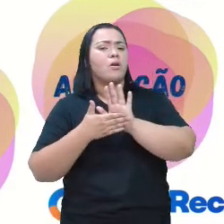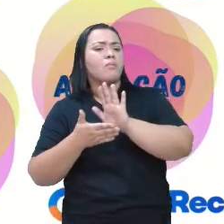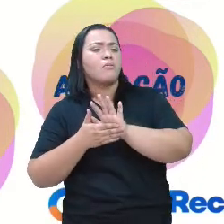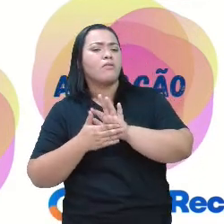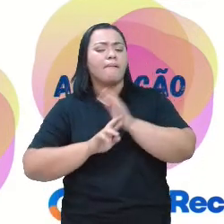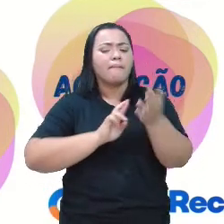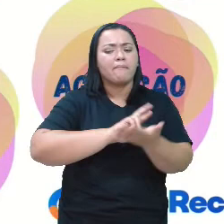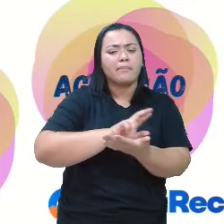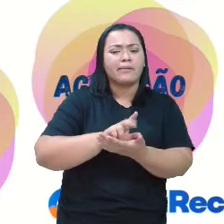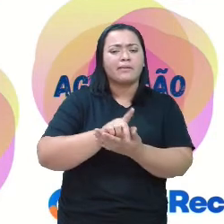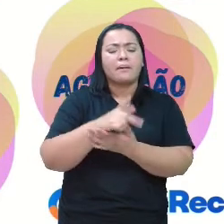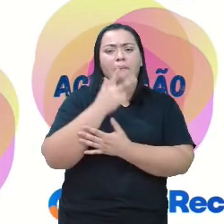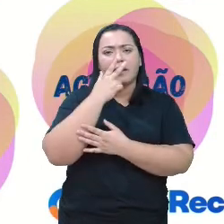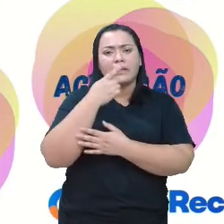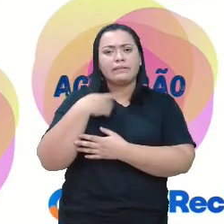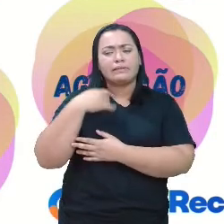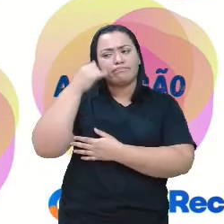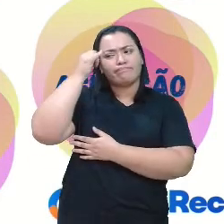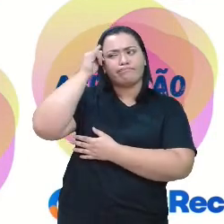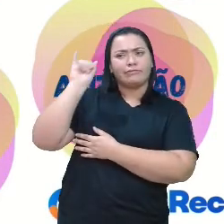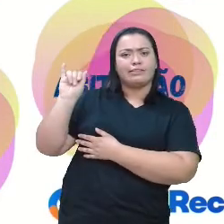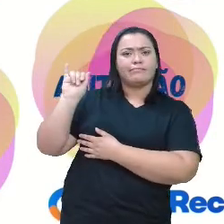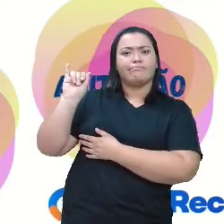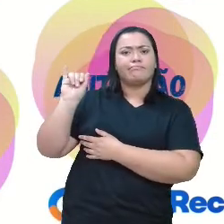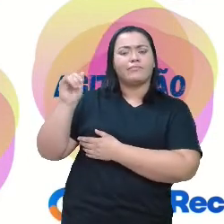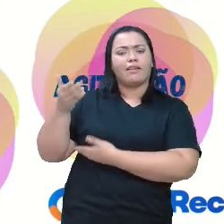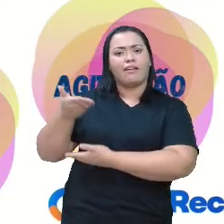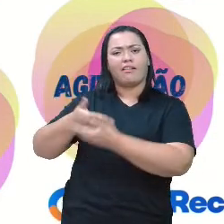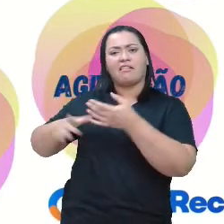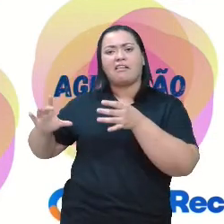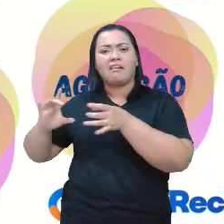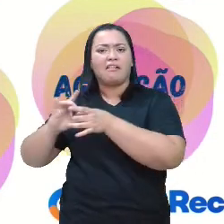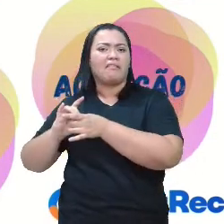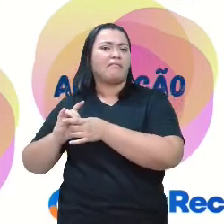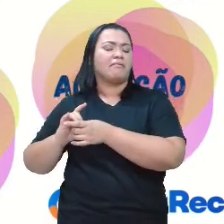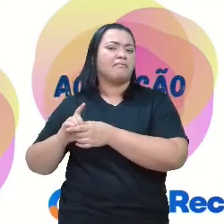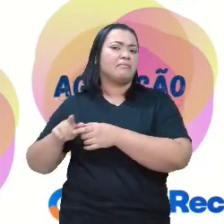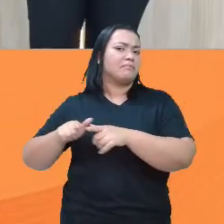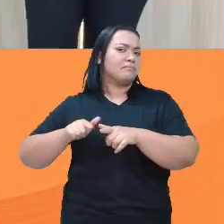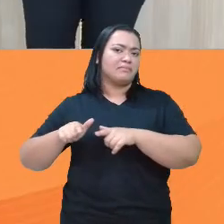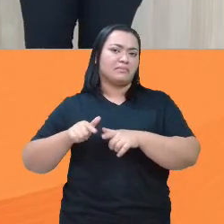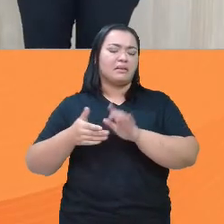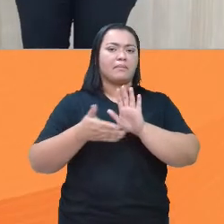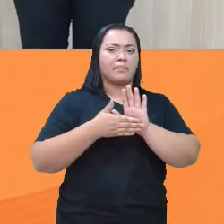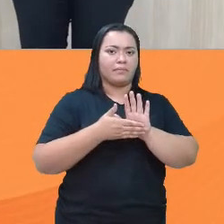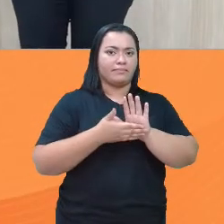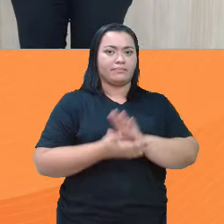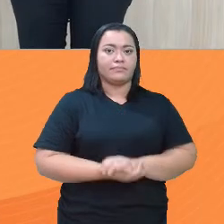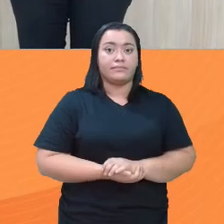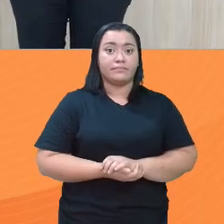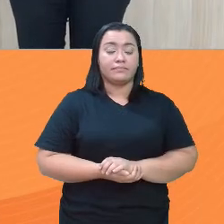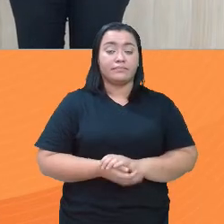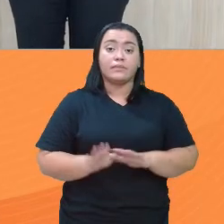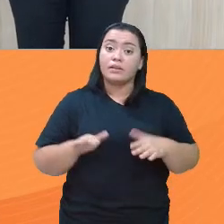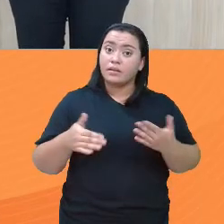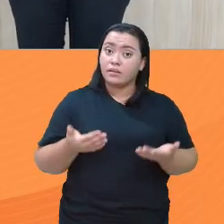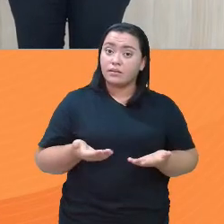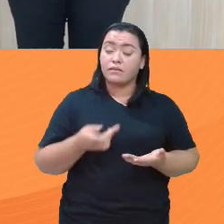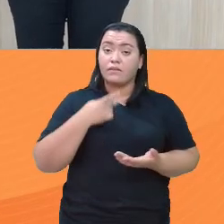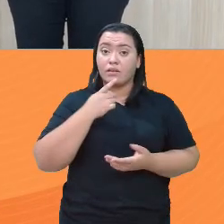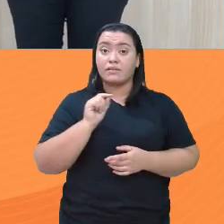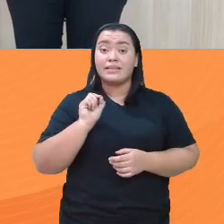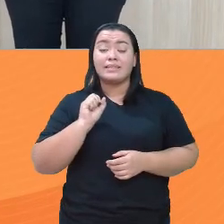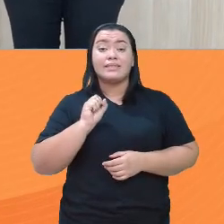um evitamento de se envolver no trabalho, de se envolver no que está sendo proposto. Então, ao passo que se